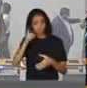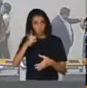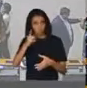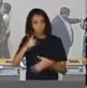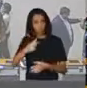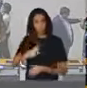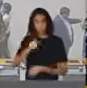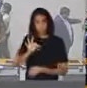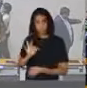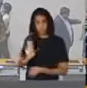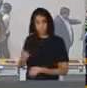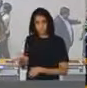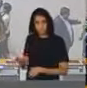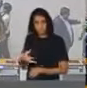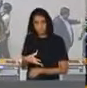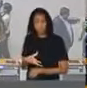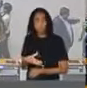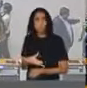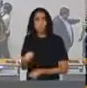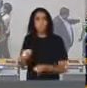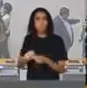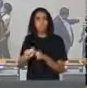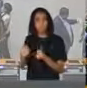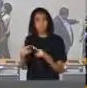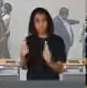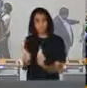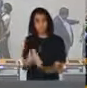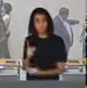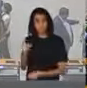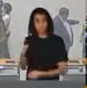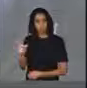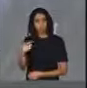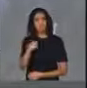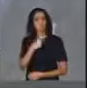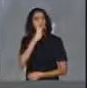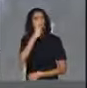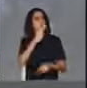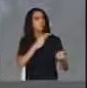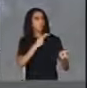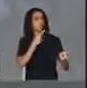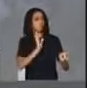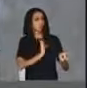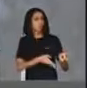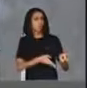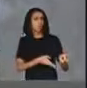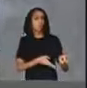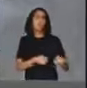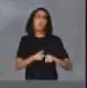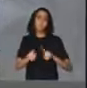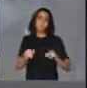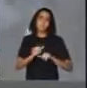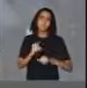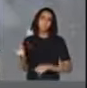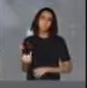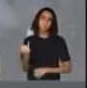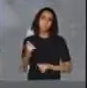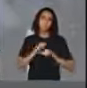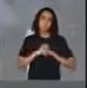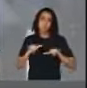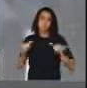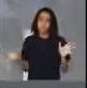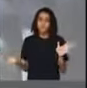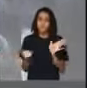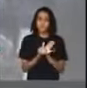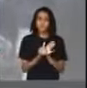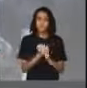do PTB. Acabou de fazer a reunião. Acho que o Wilson Filho já até deu essa notícia, mas é importante que eu estou fazendo um comunicado oficial